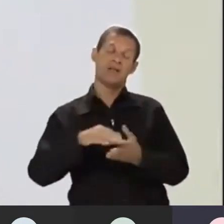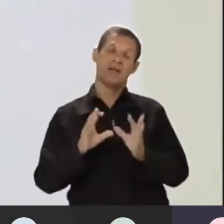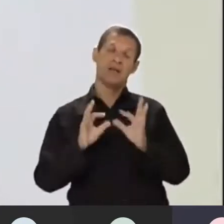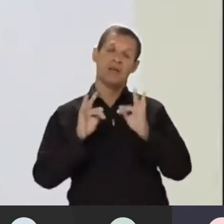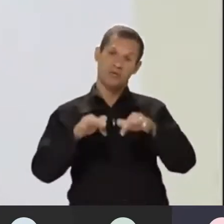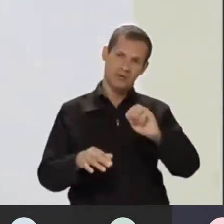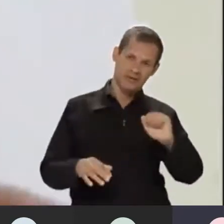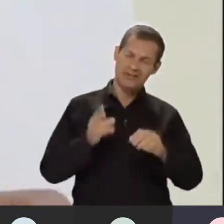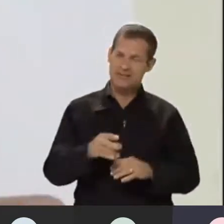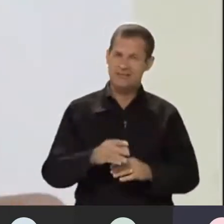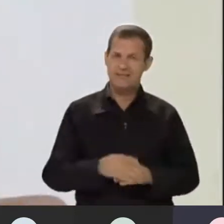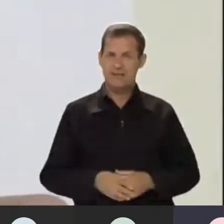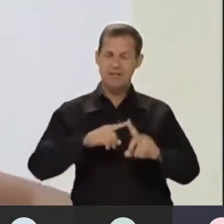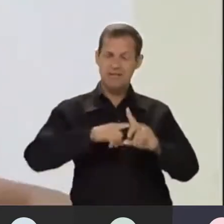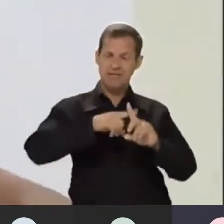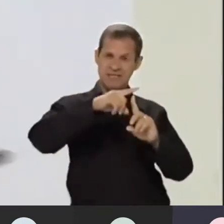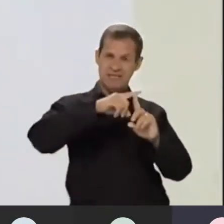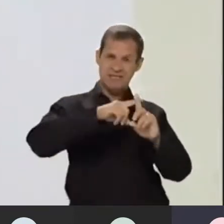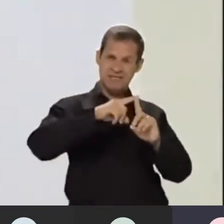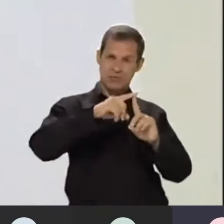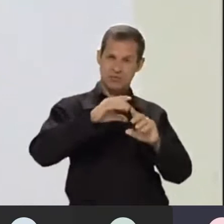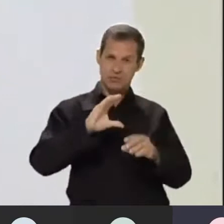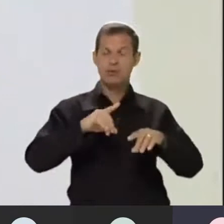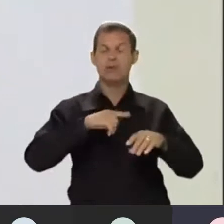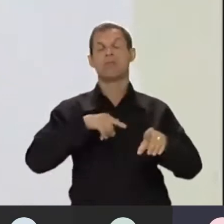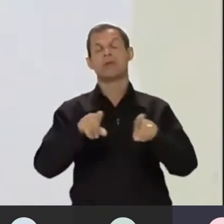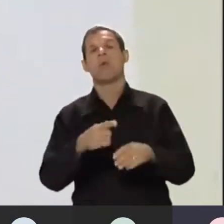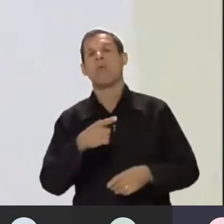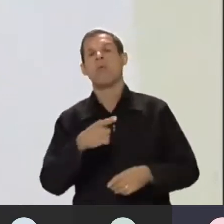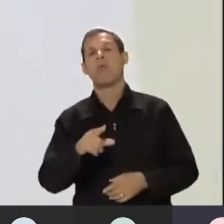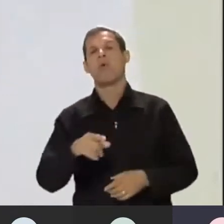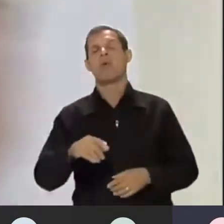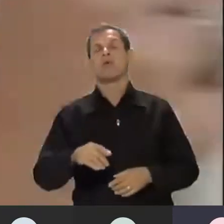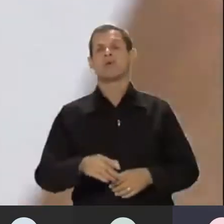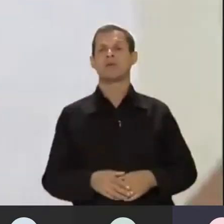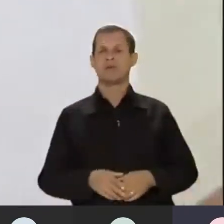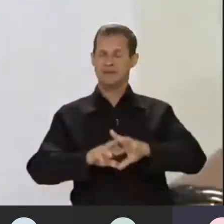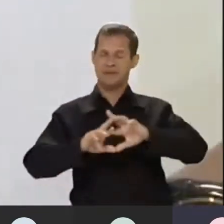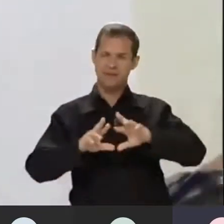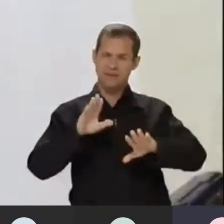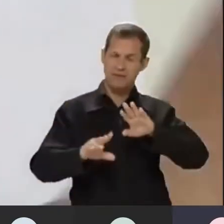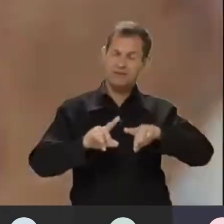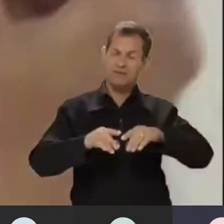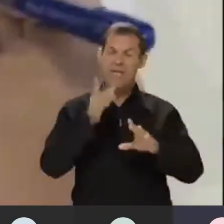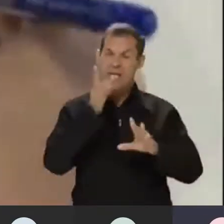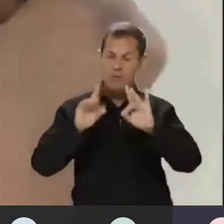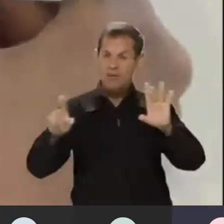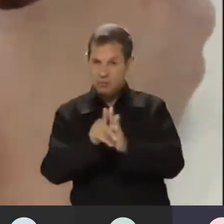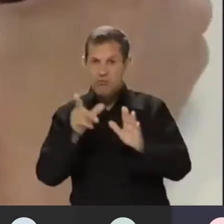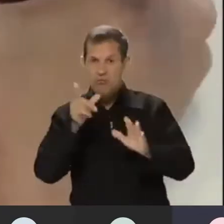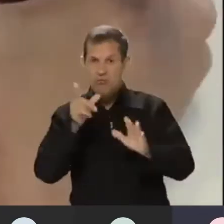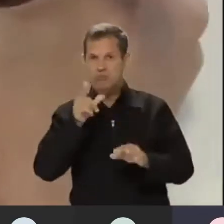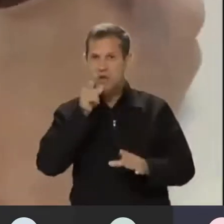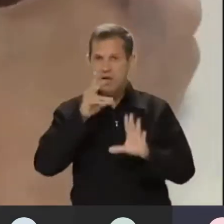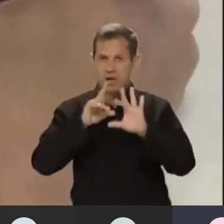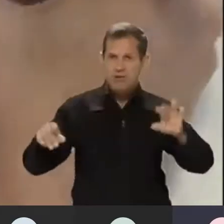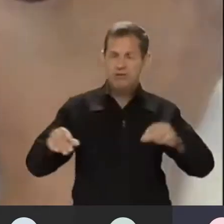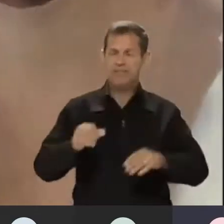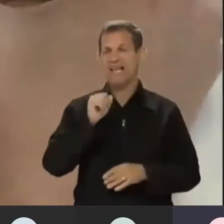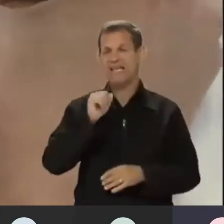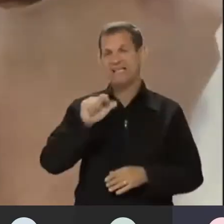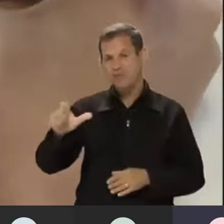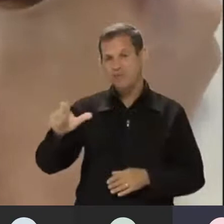carta, sempre em graus Celsius. E nós teremos outra variável, que é a umidade, propriamente dito, que vai